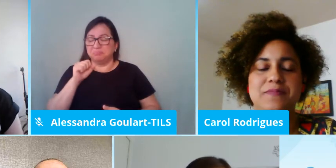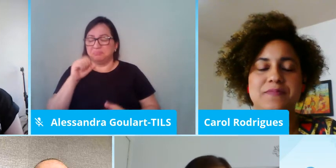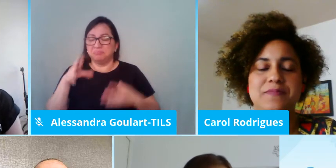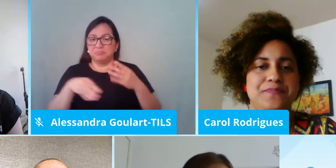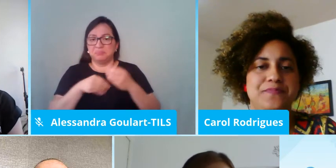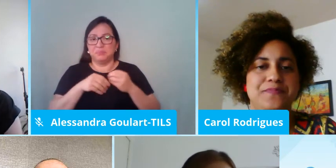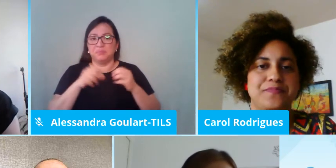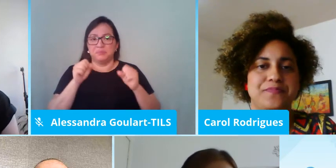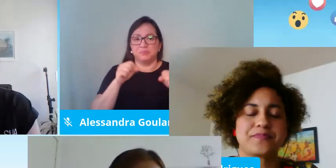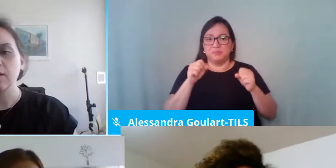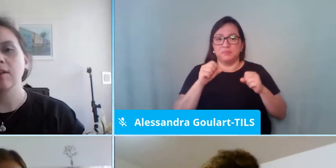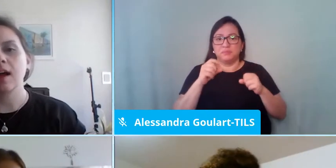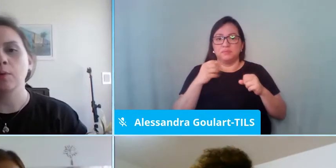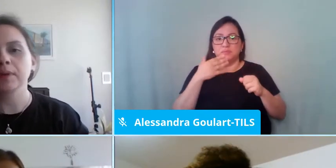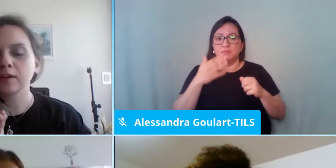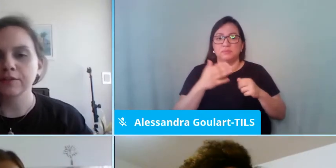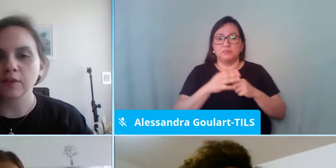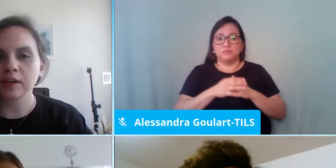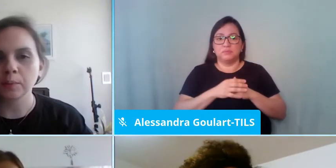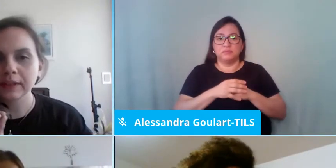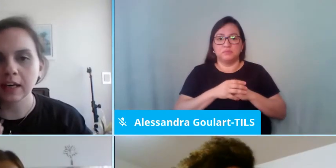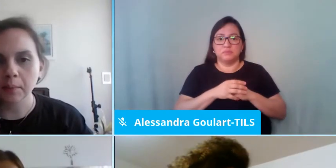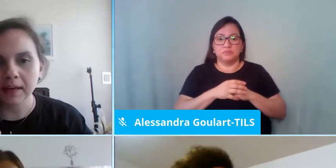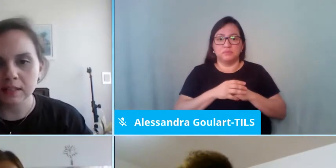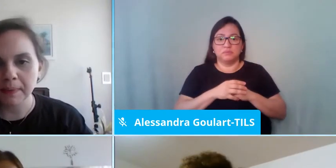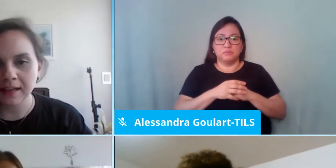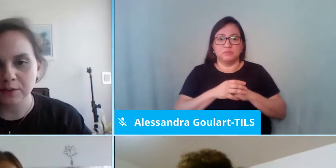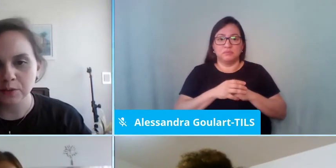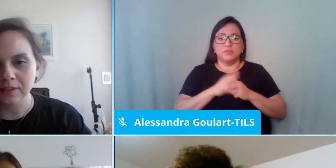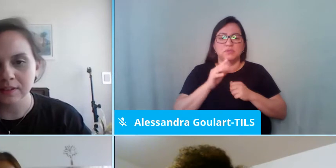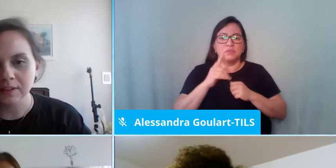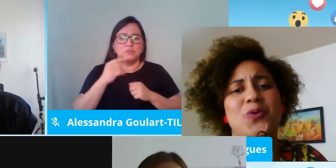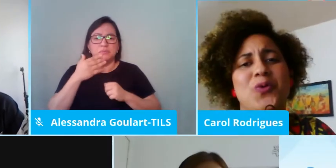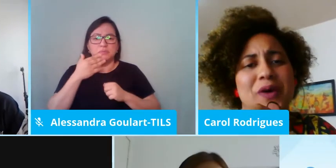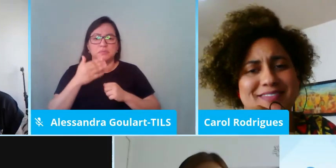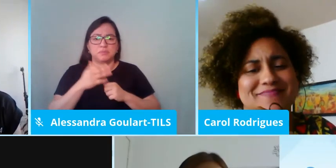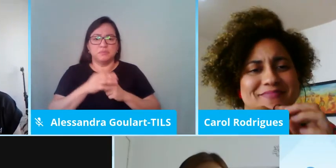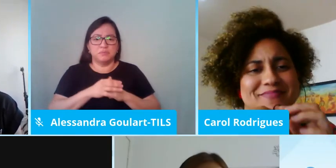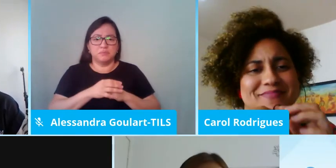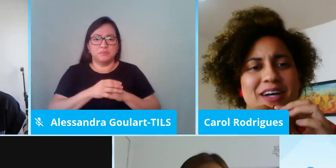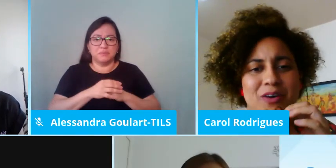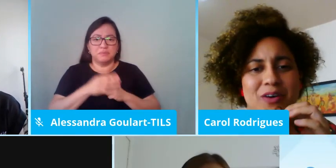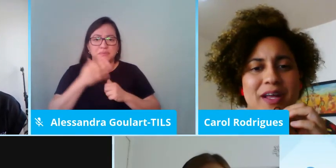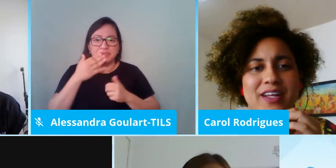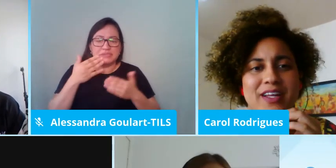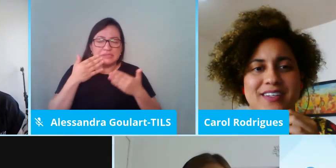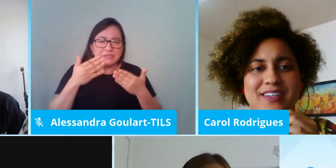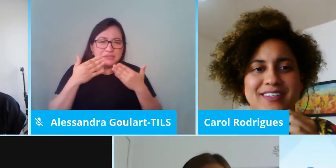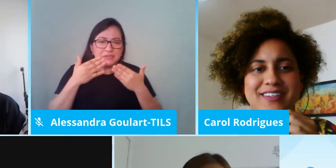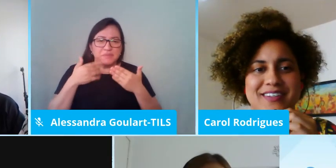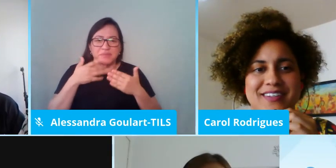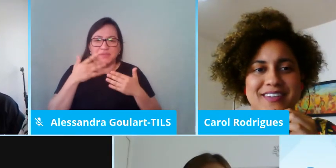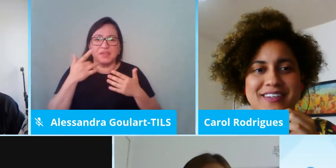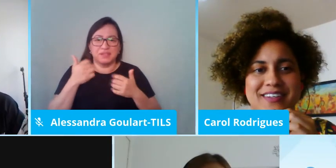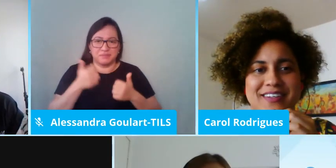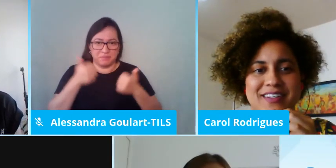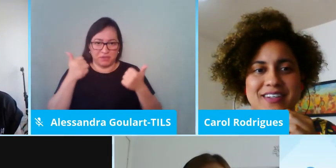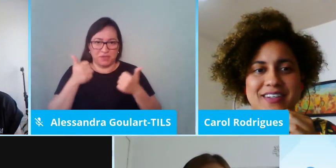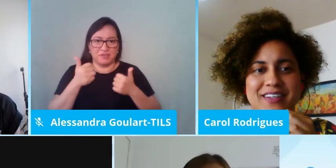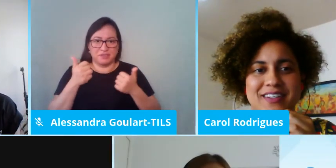Eu só vou pedir, Carol, que se tu puder colocar o microfone um pouquinho mais perto. Eu ouvi, gente,